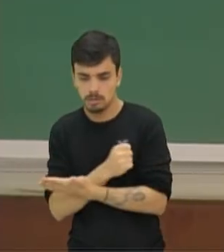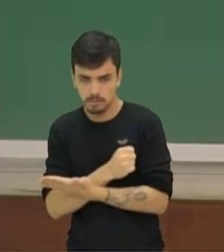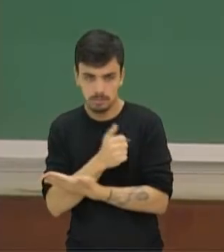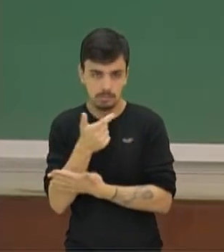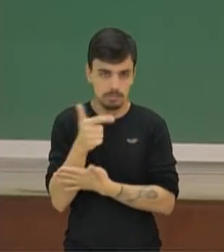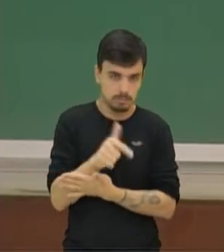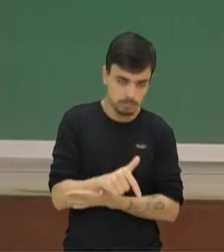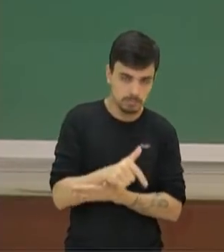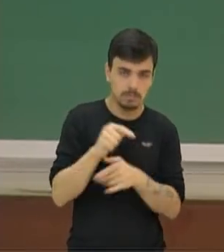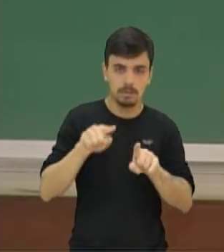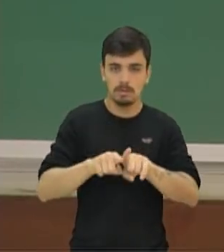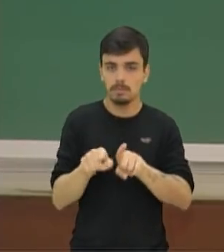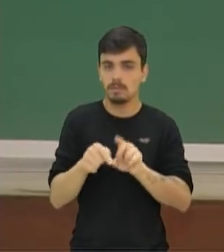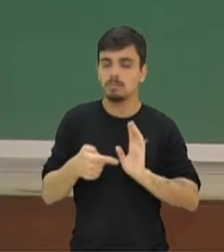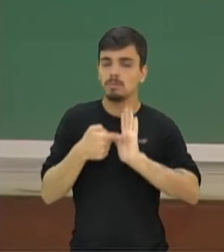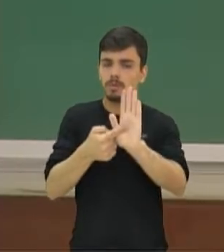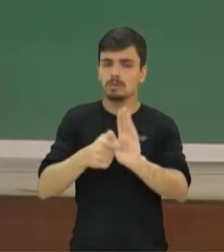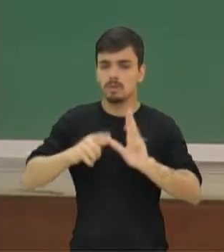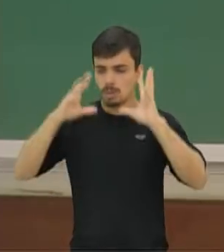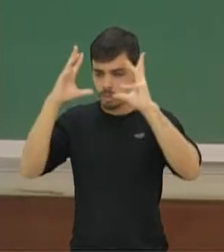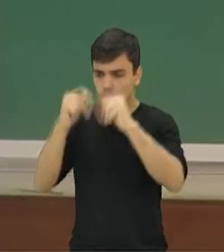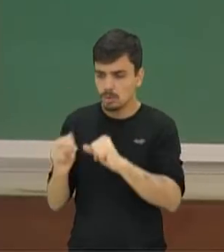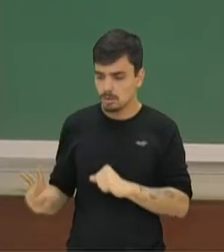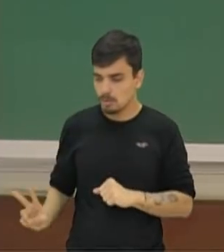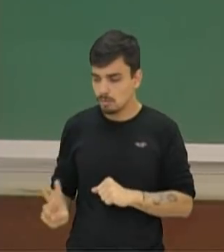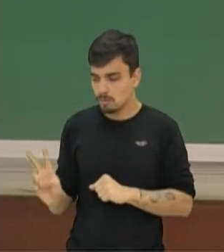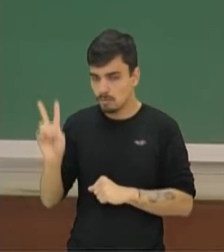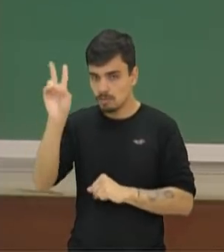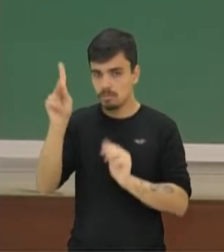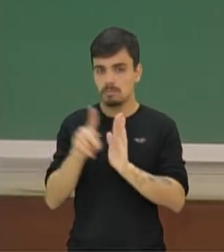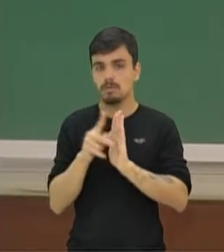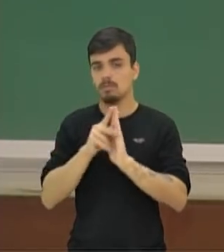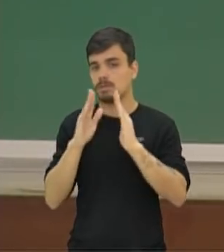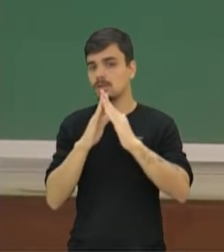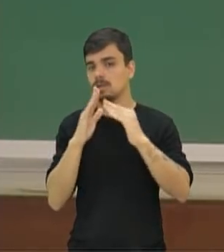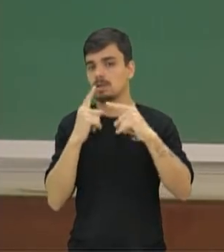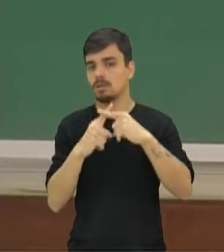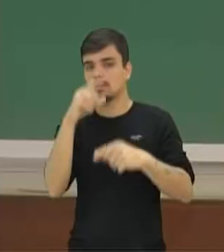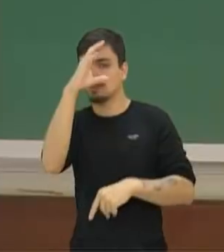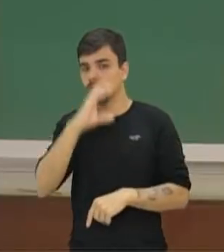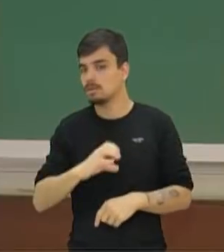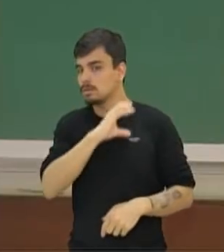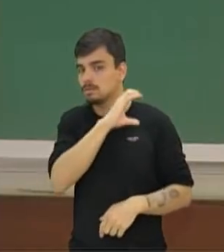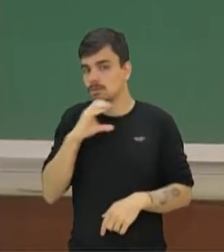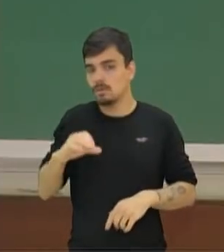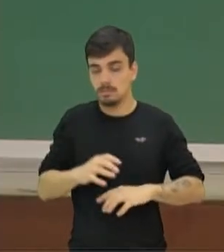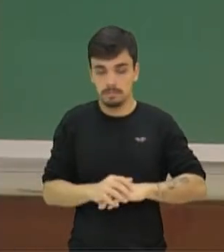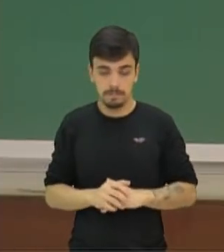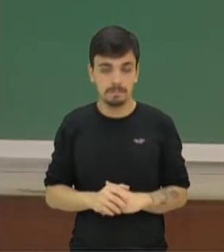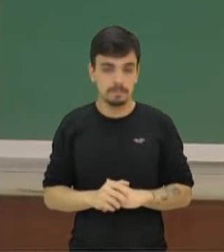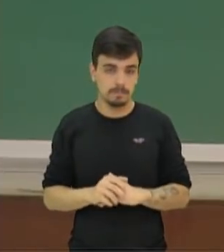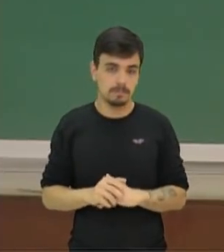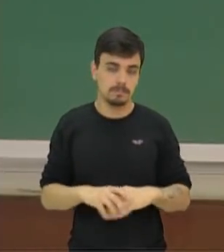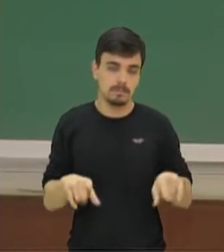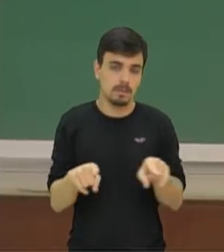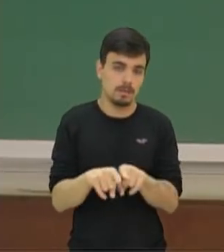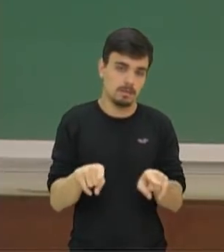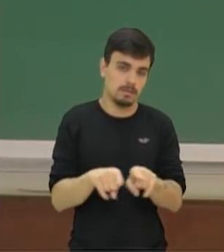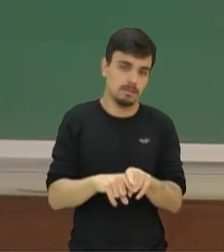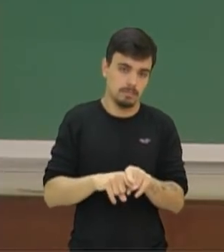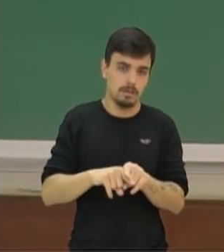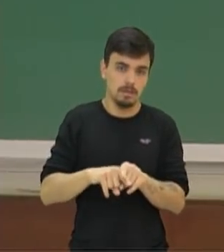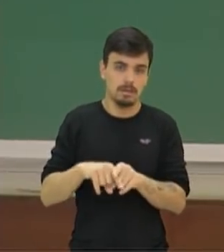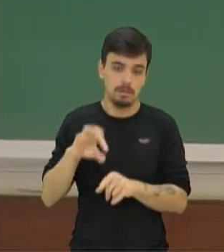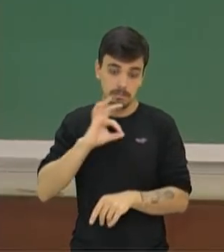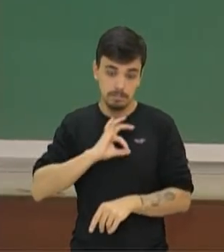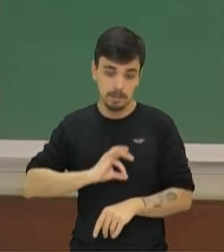né, trazendo todos os valores da Igreja Católica, né? Então foi uma forma, e o padre José Anchieta foi